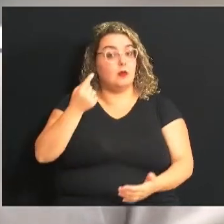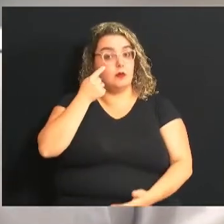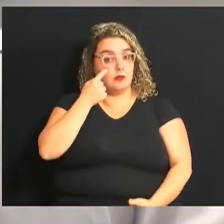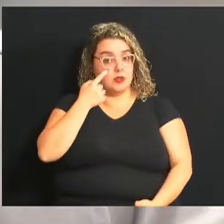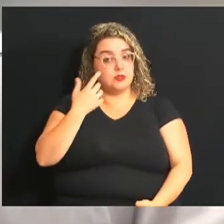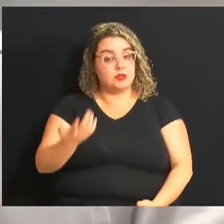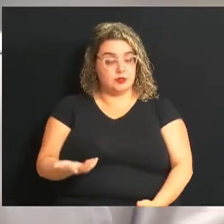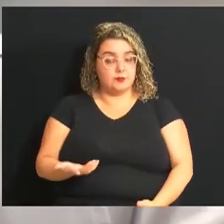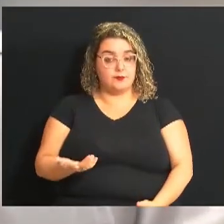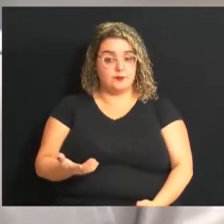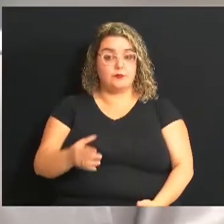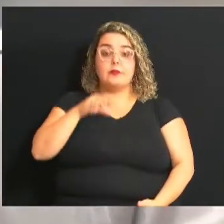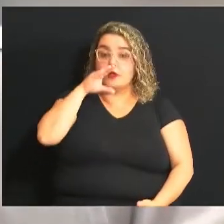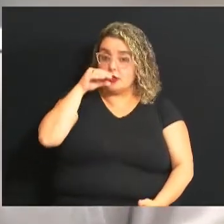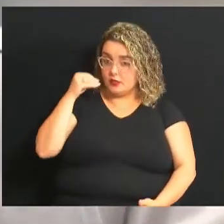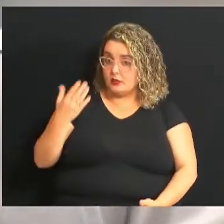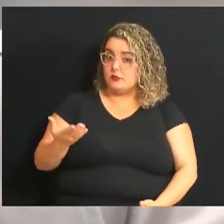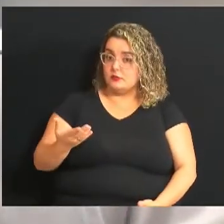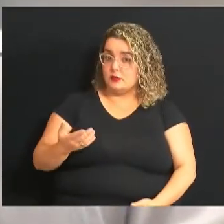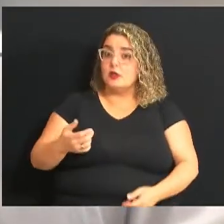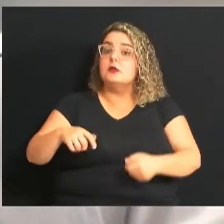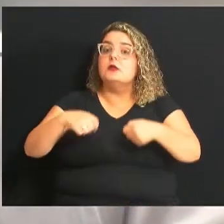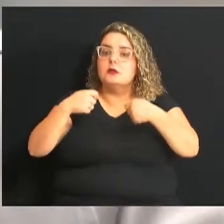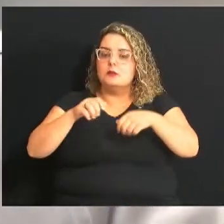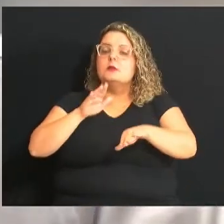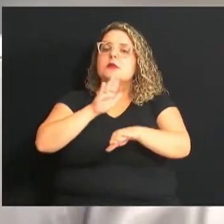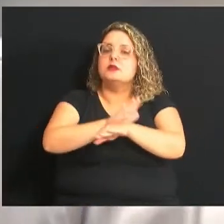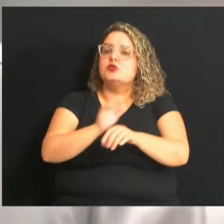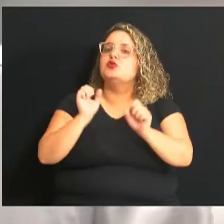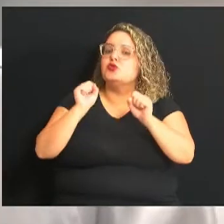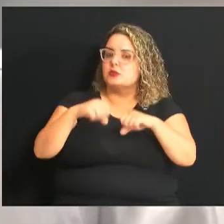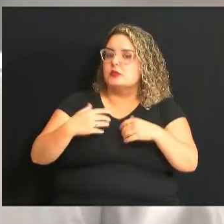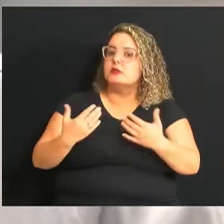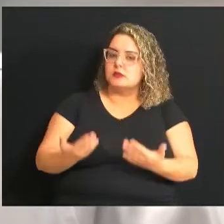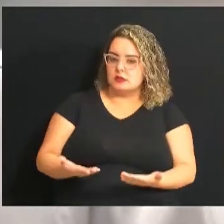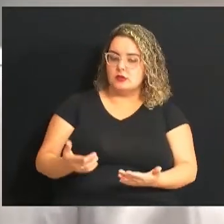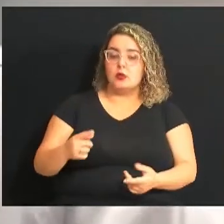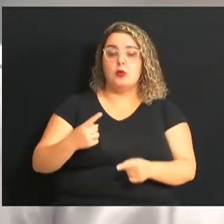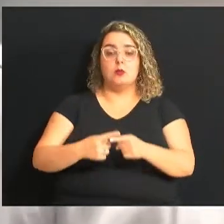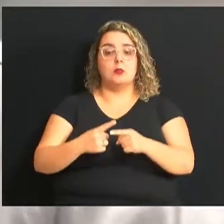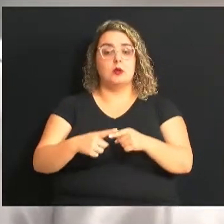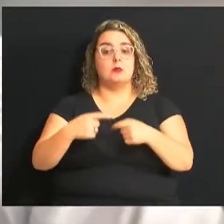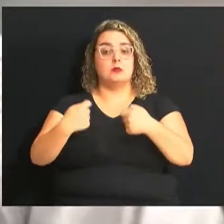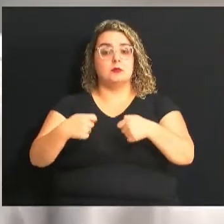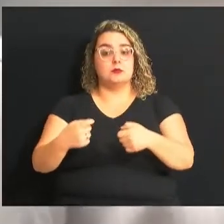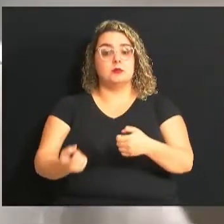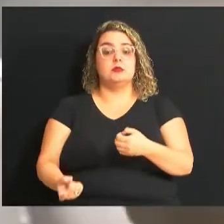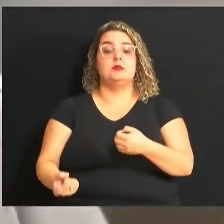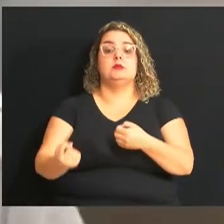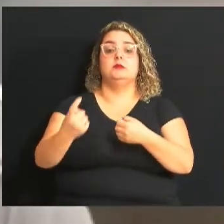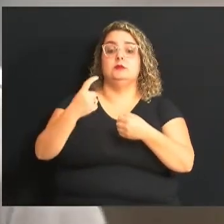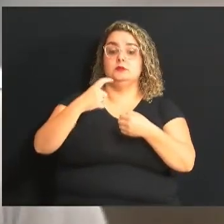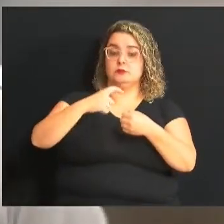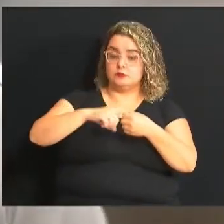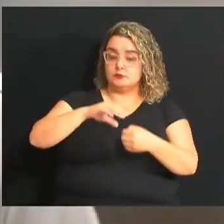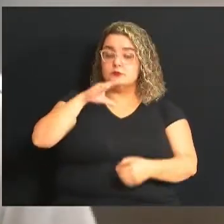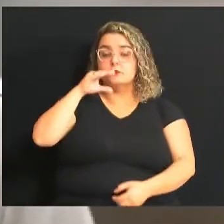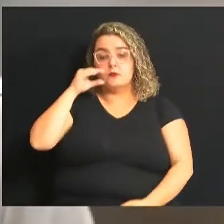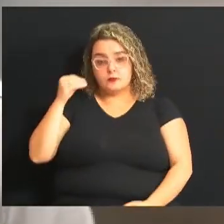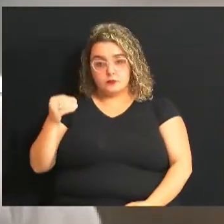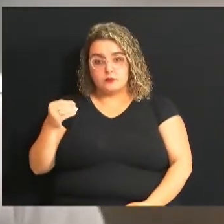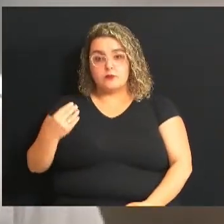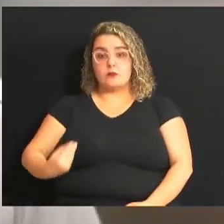este adolescente, ele precisa de ajuda sim, porque nós precisamos voltar esse adolescente para a sua